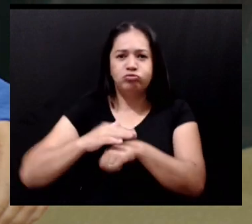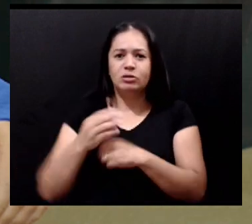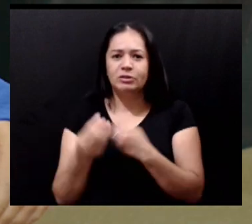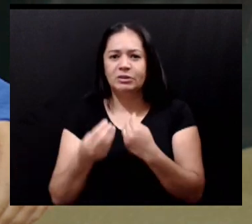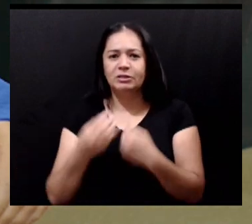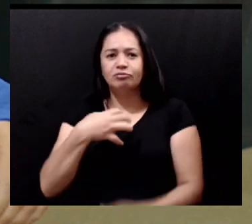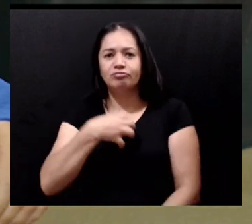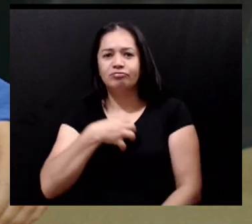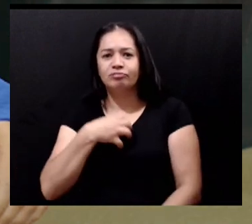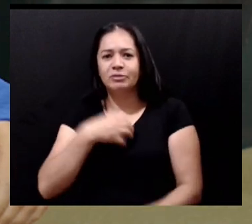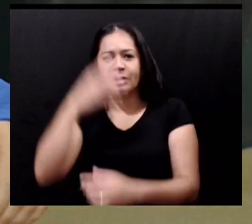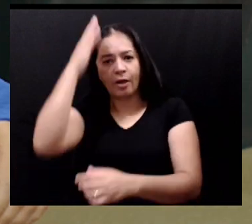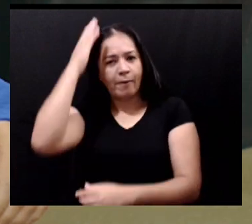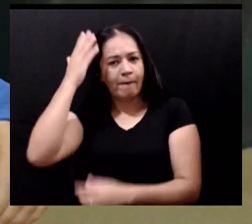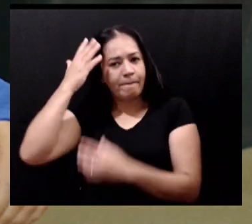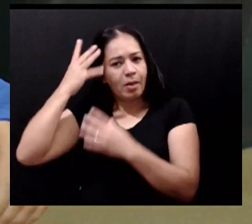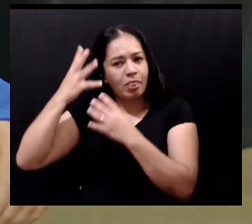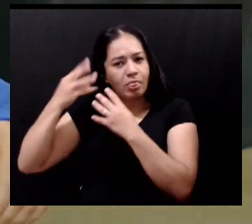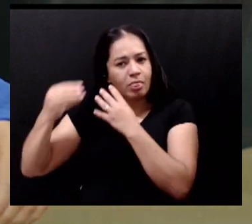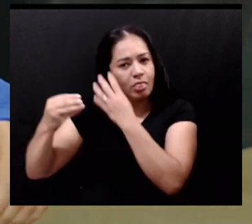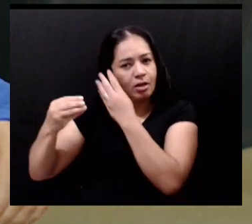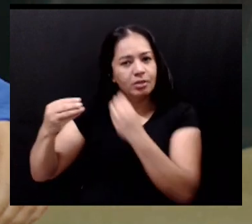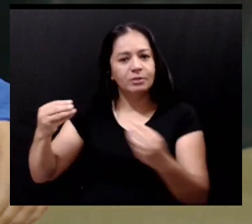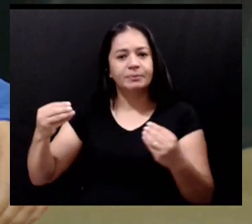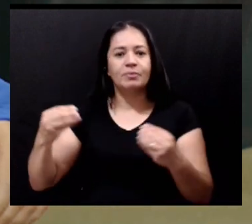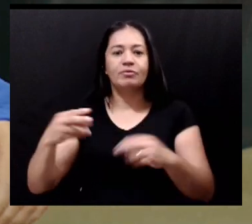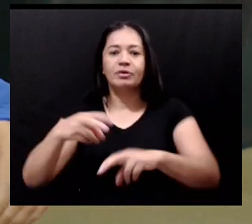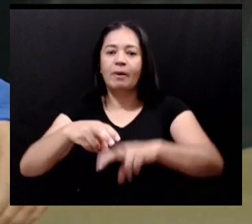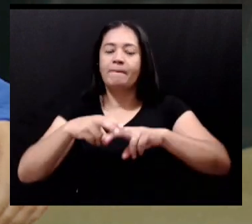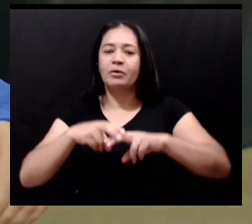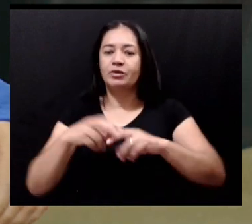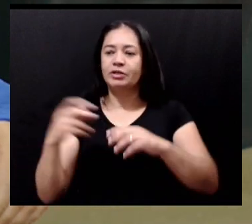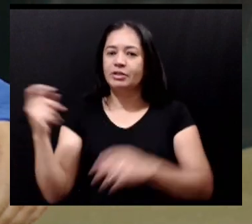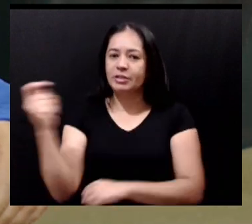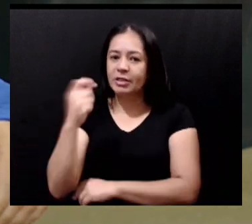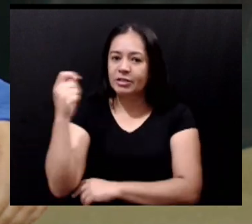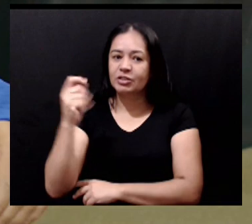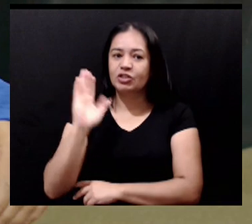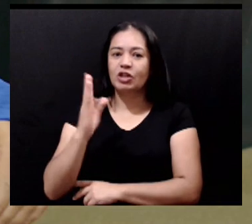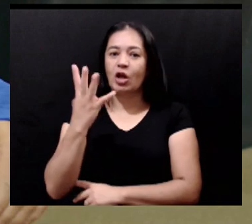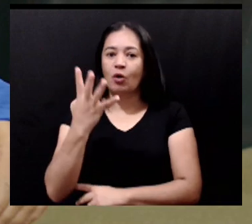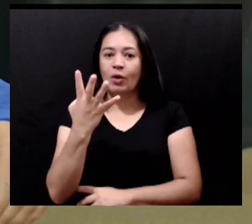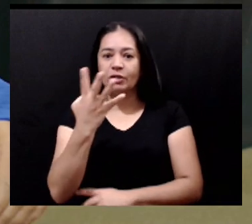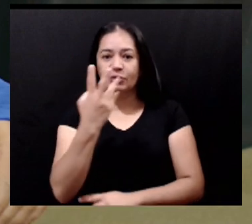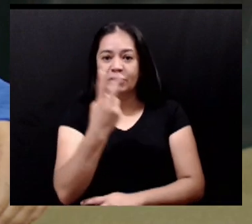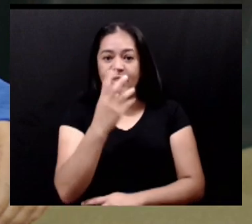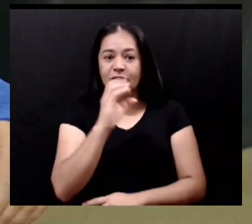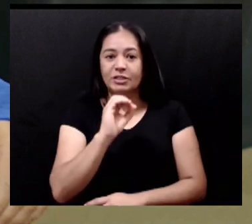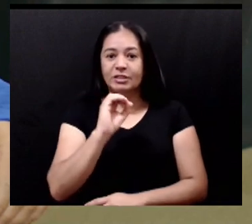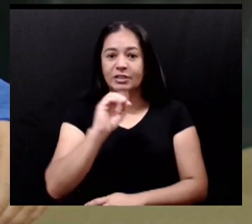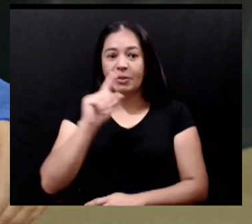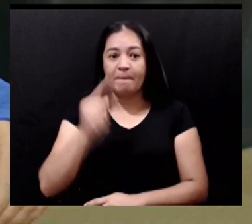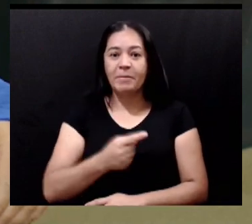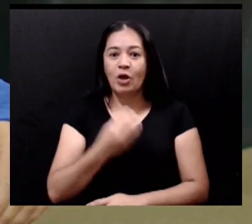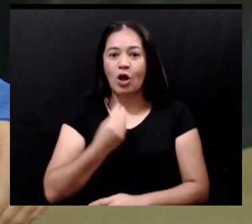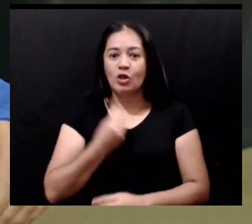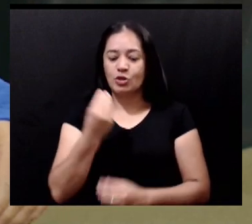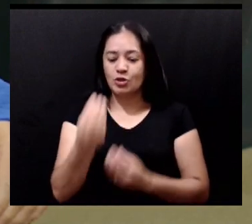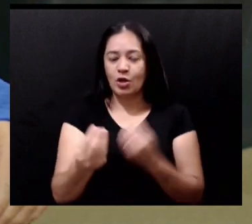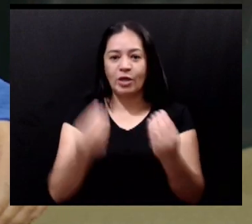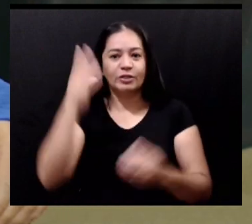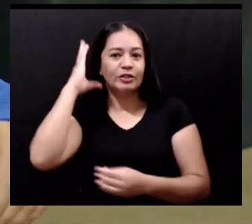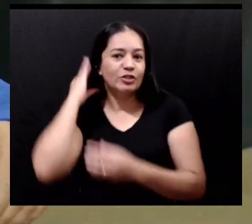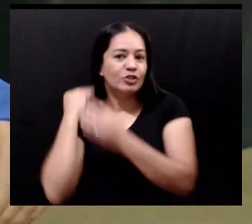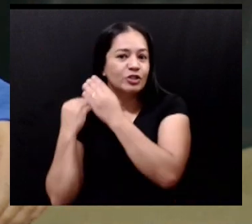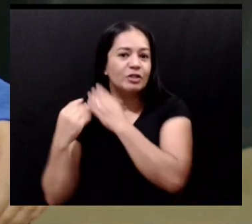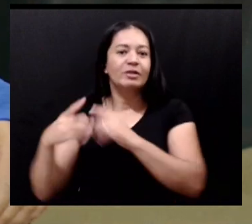de cabelos. A instituição social já recebeu mais de 420 mil doações de cabelos e doou mais de 14